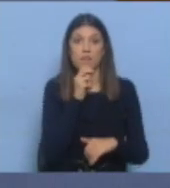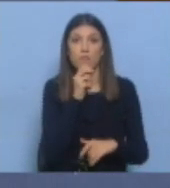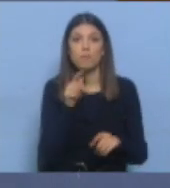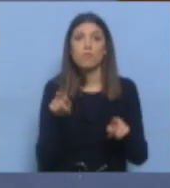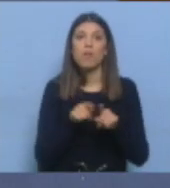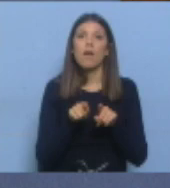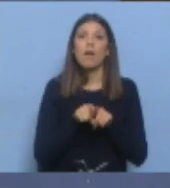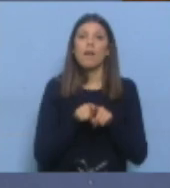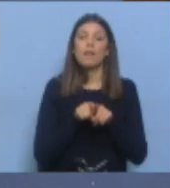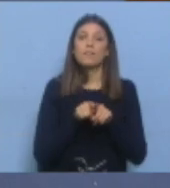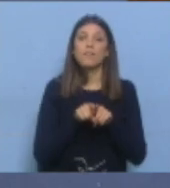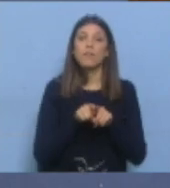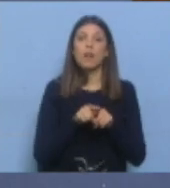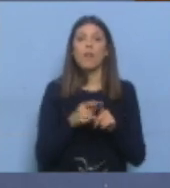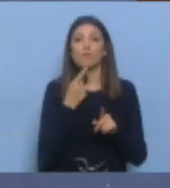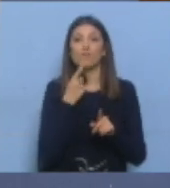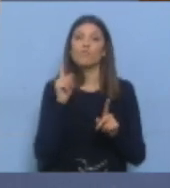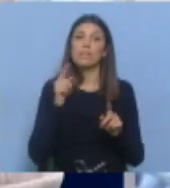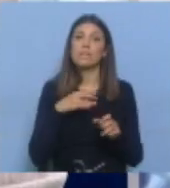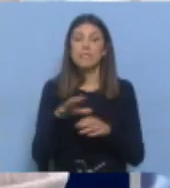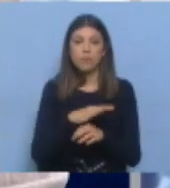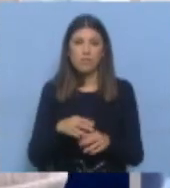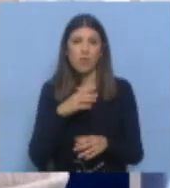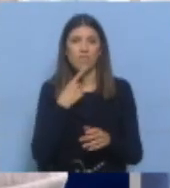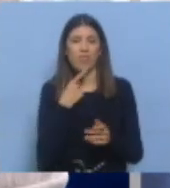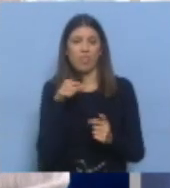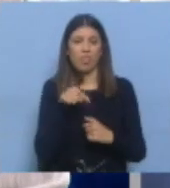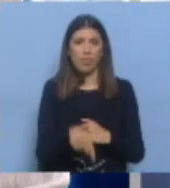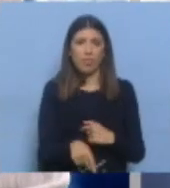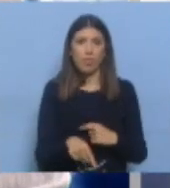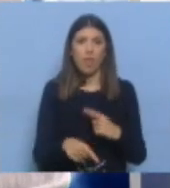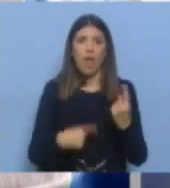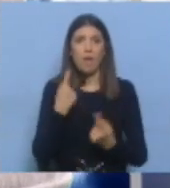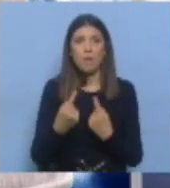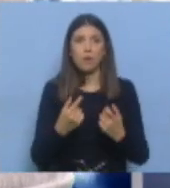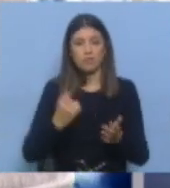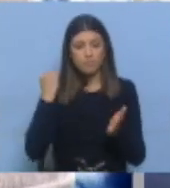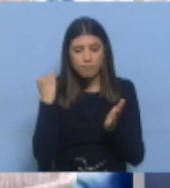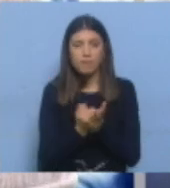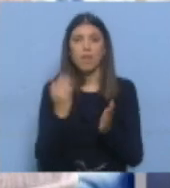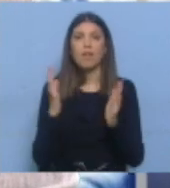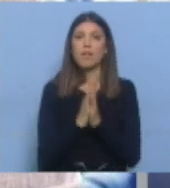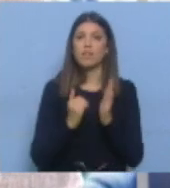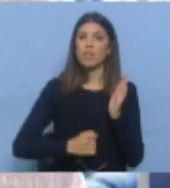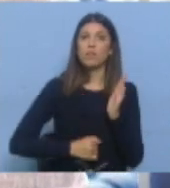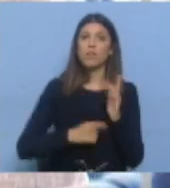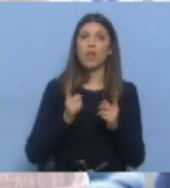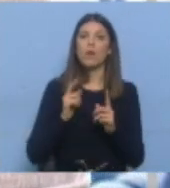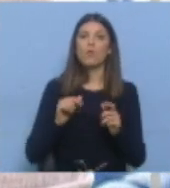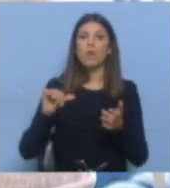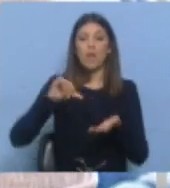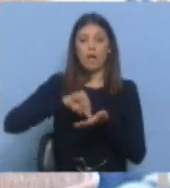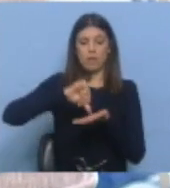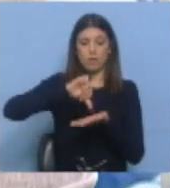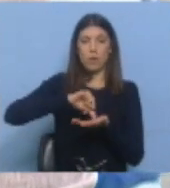trabalho, mas é outra vez uma situação desconfortável, porque se algo que define a Igreja Católica é quase uma espécie de centralidade da figura do